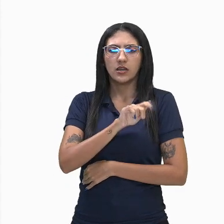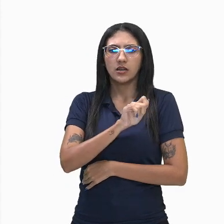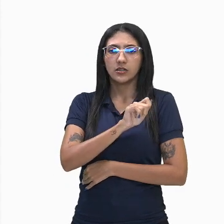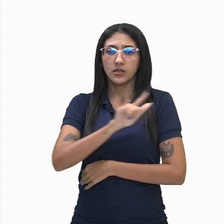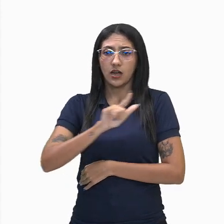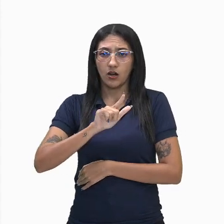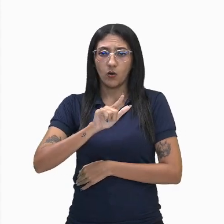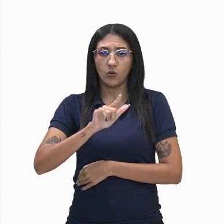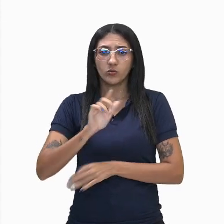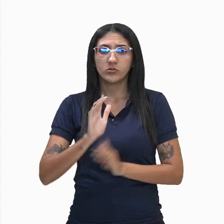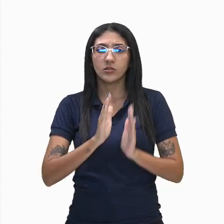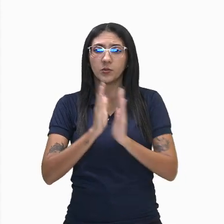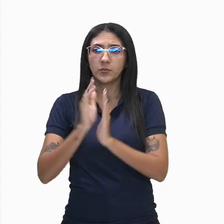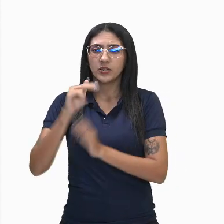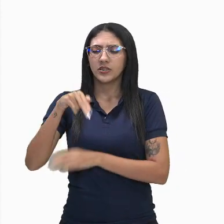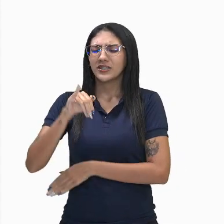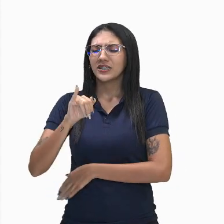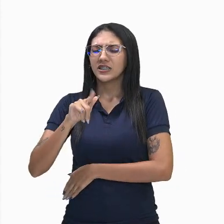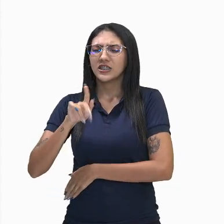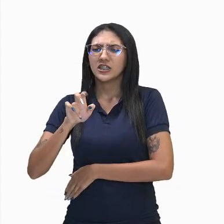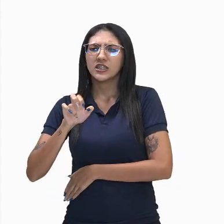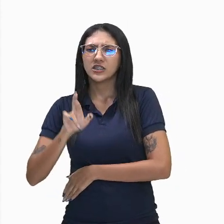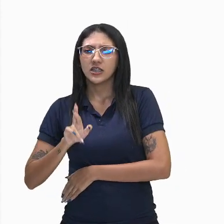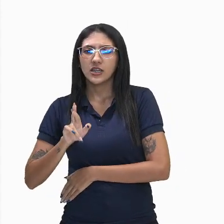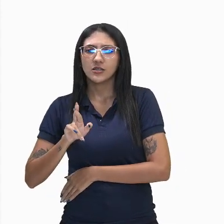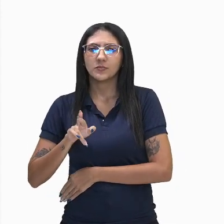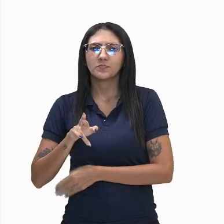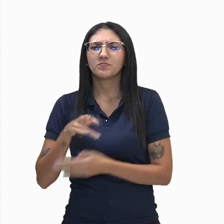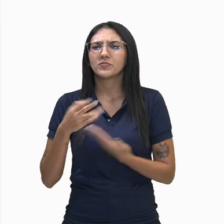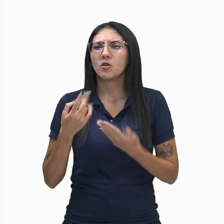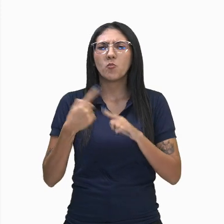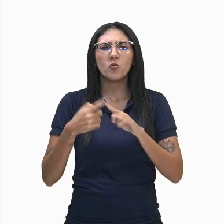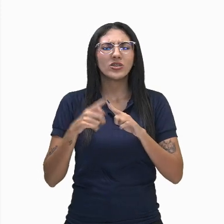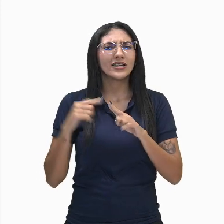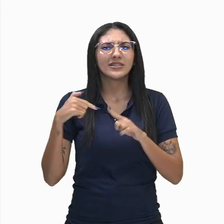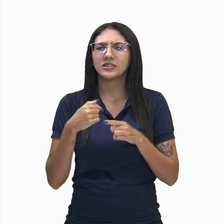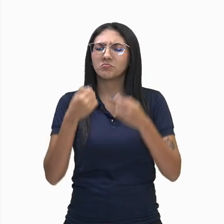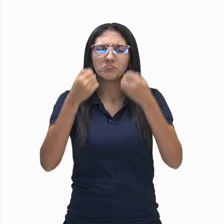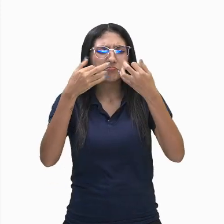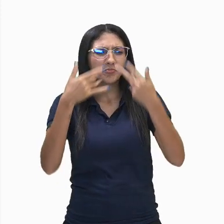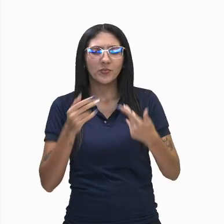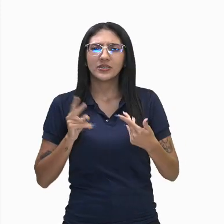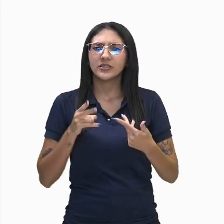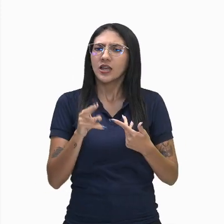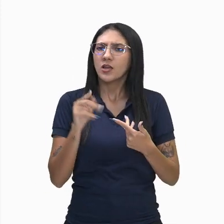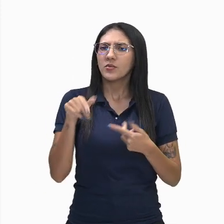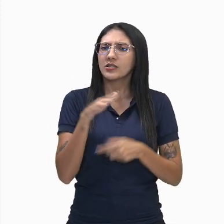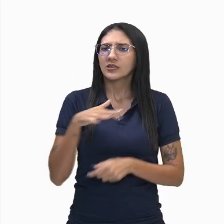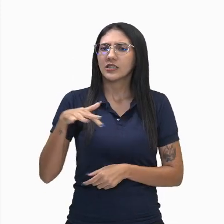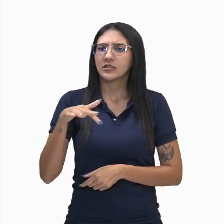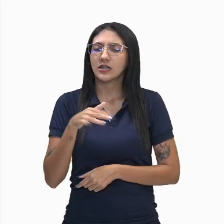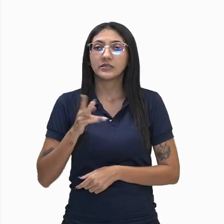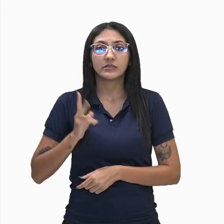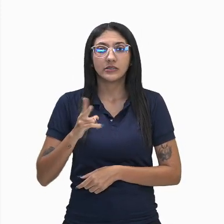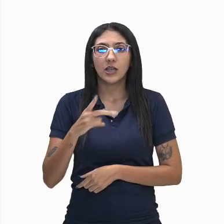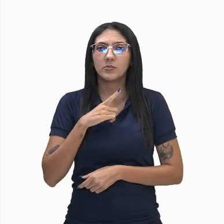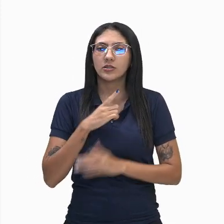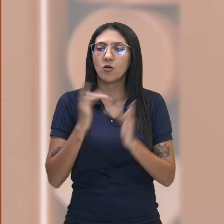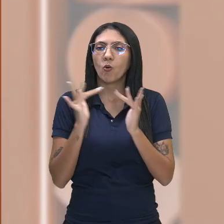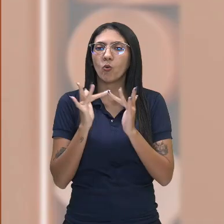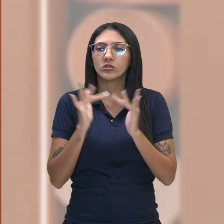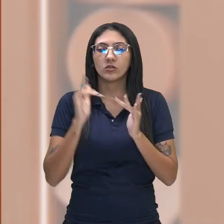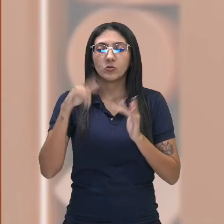Níger. E por que toda vez que a gente fala nessas grandes civilizações, nós falamos sempre na presença dos